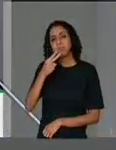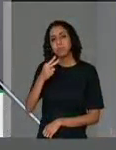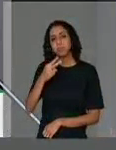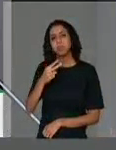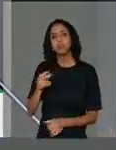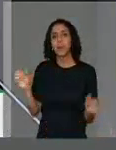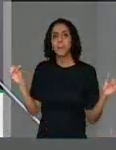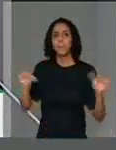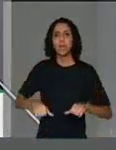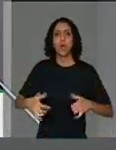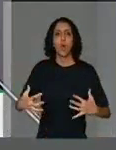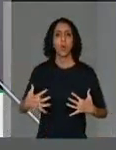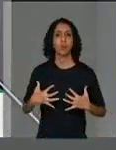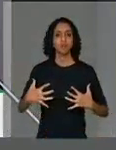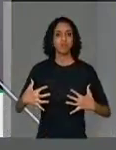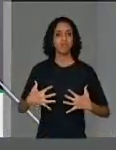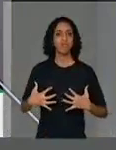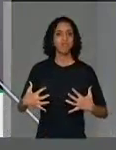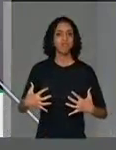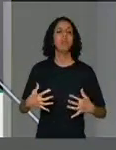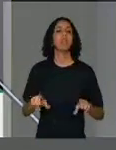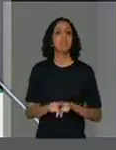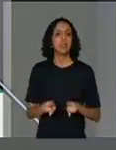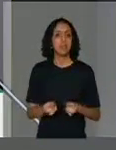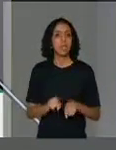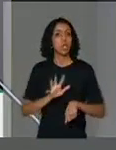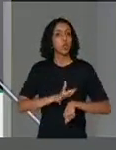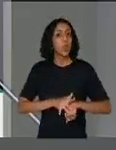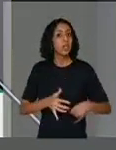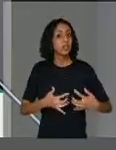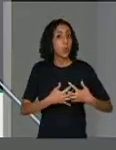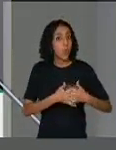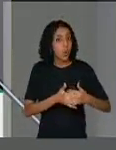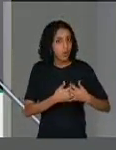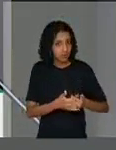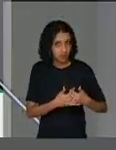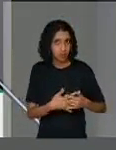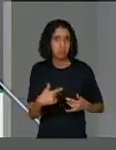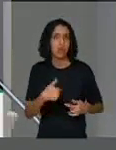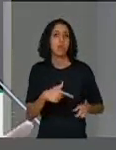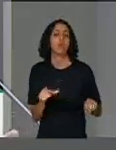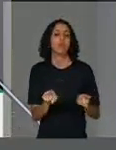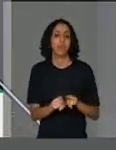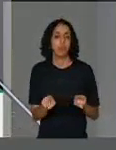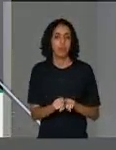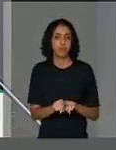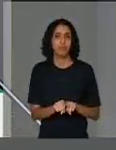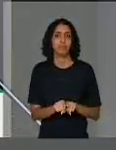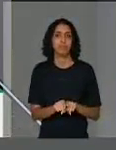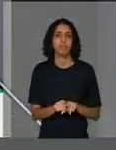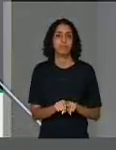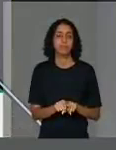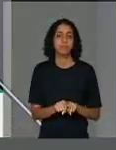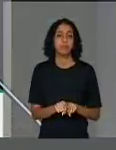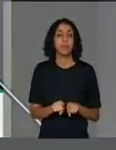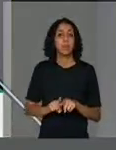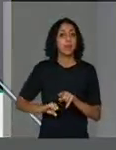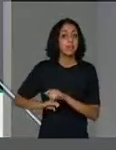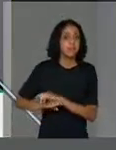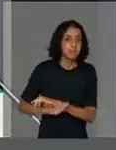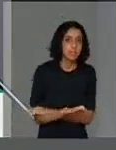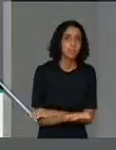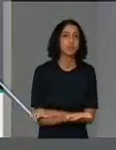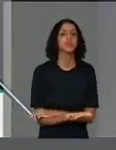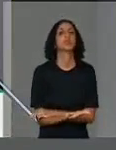pode trazer doenças para o coração com grande impacto sobre a saúde cardiovascular, além de causar dependência